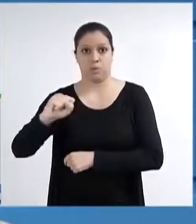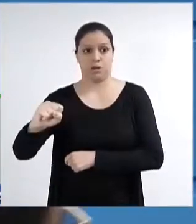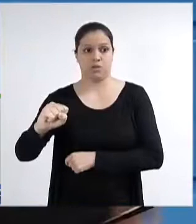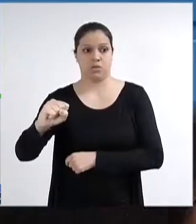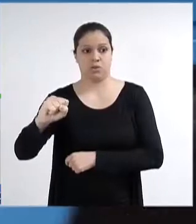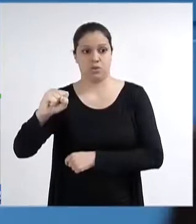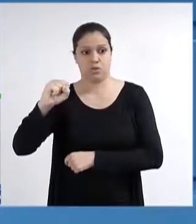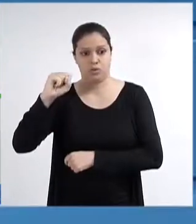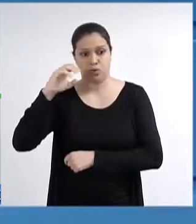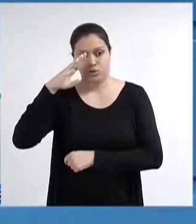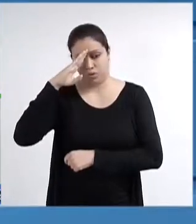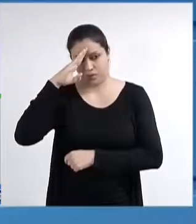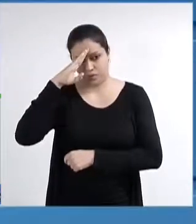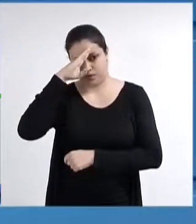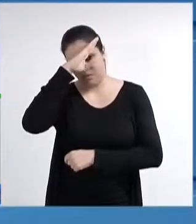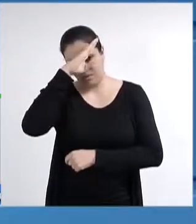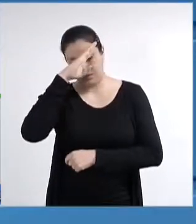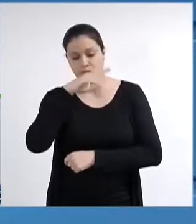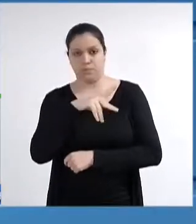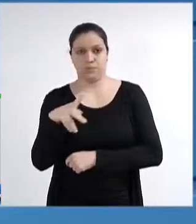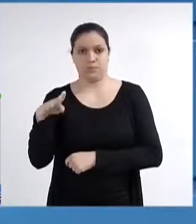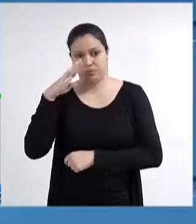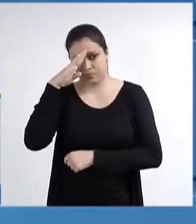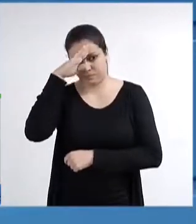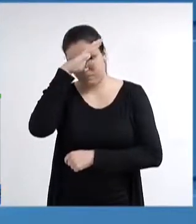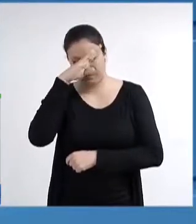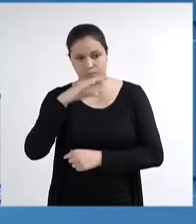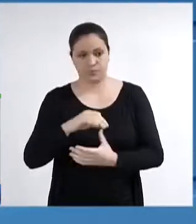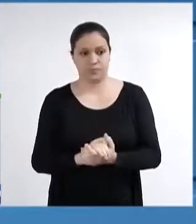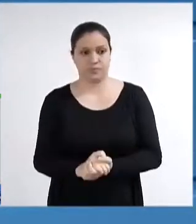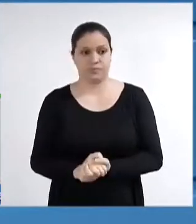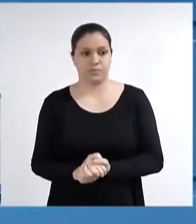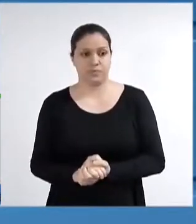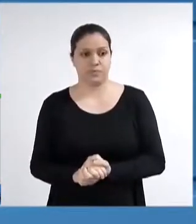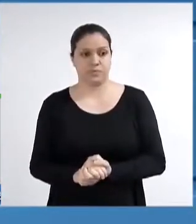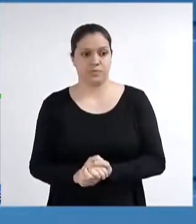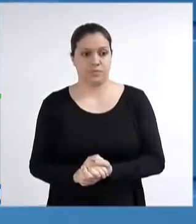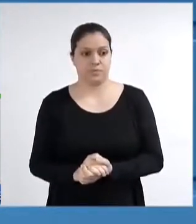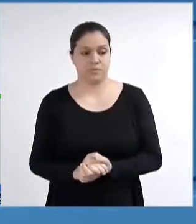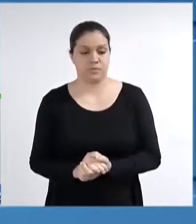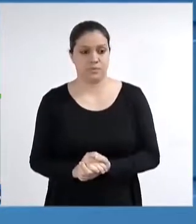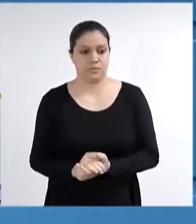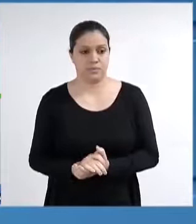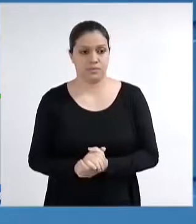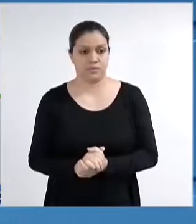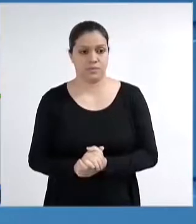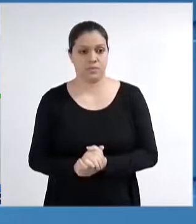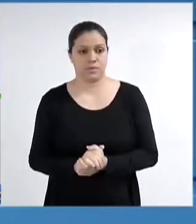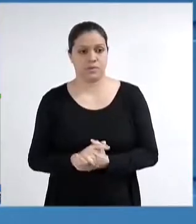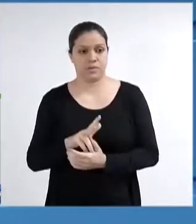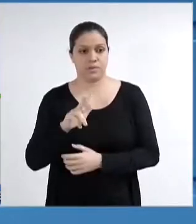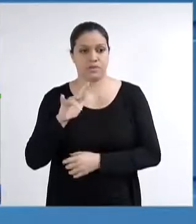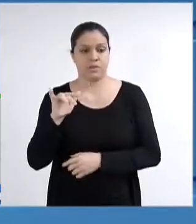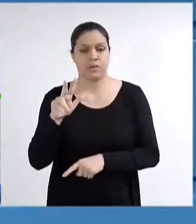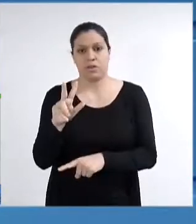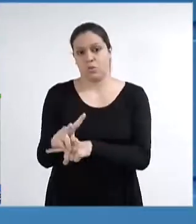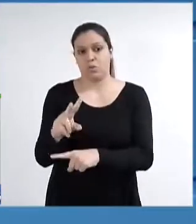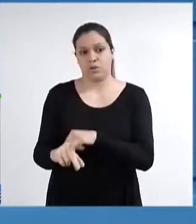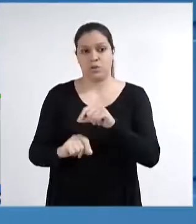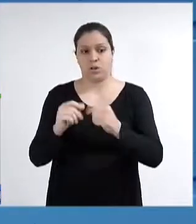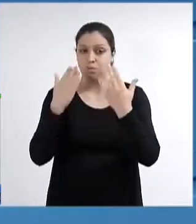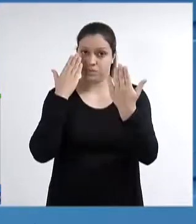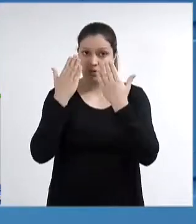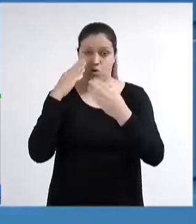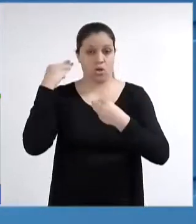inimputável, e que vai ficar aqui no Estado, sendo cuidado psicossocialmente, né, por psiquiatra e psicólogos do nosso